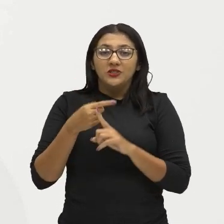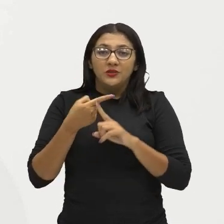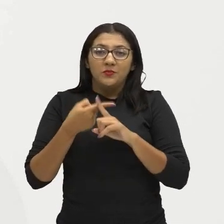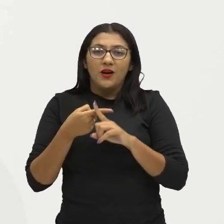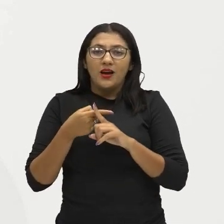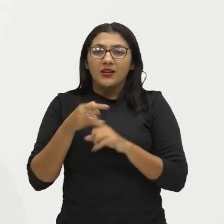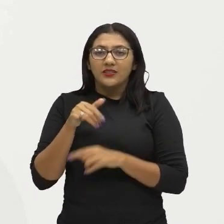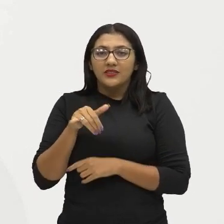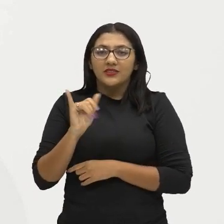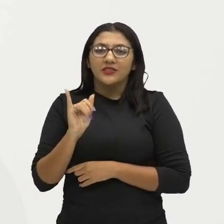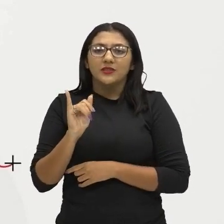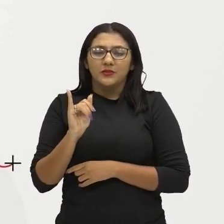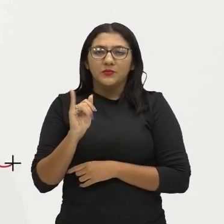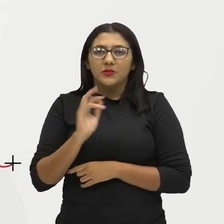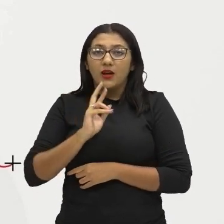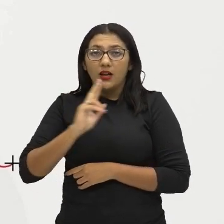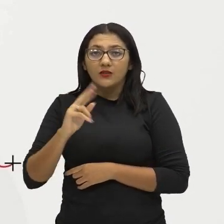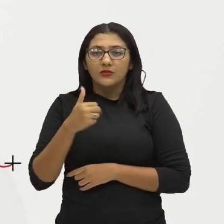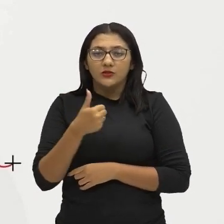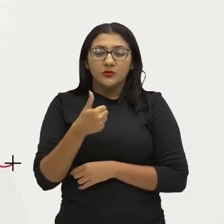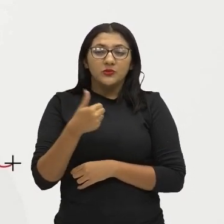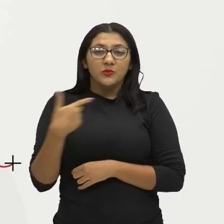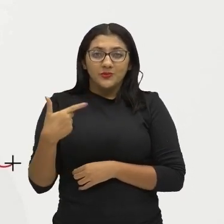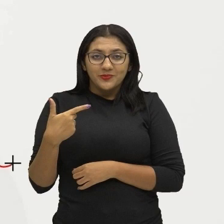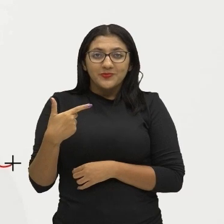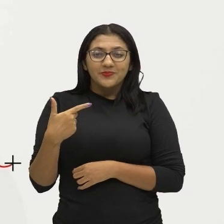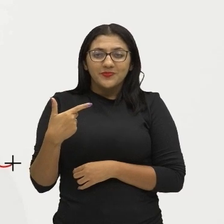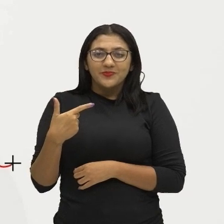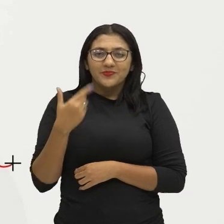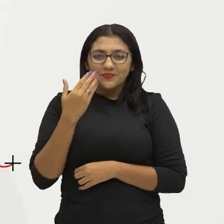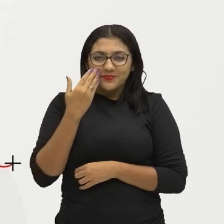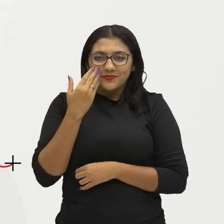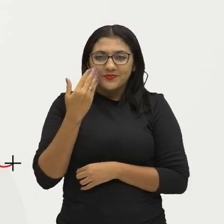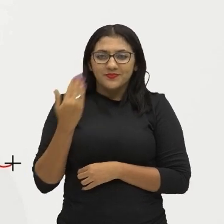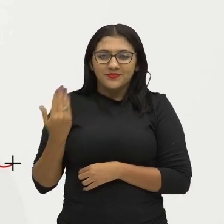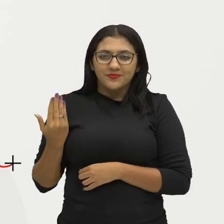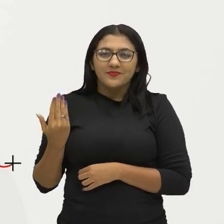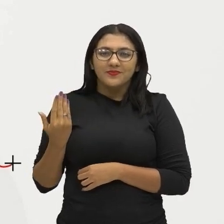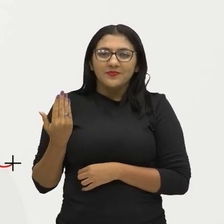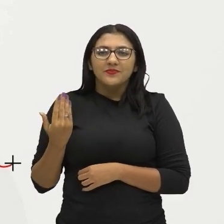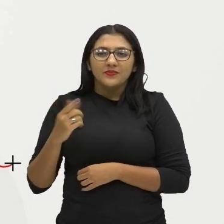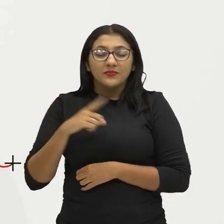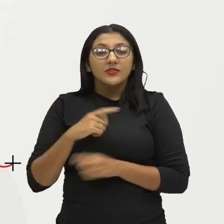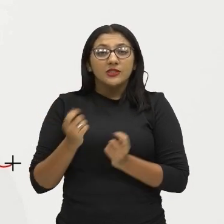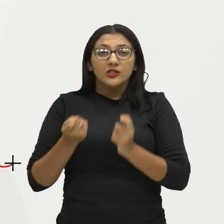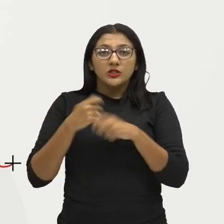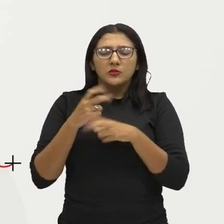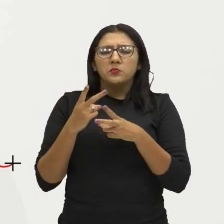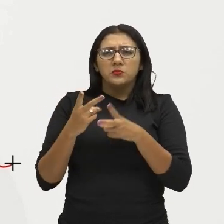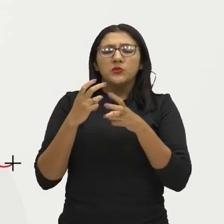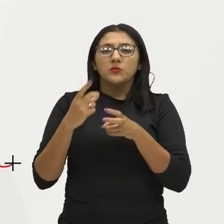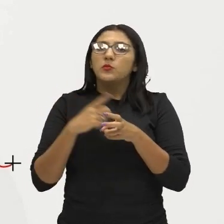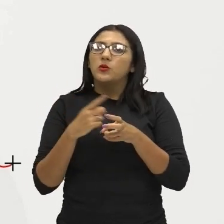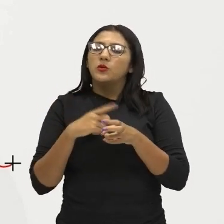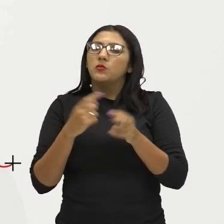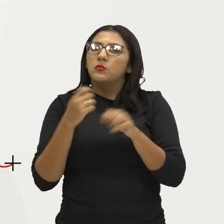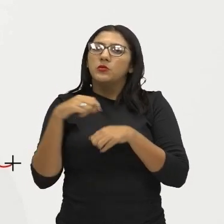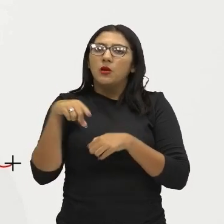y igual a 12. Então, pessoal, é dessa forma que você